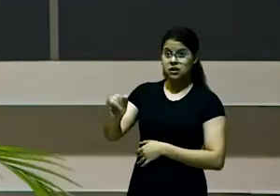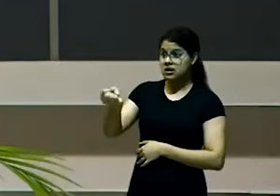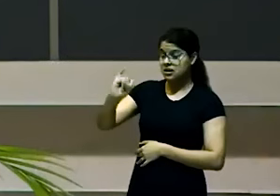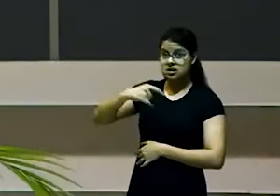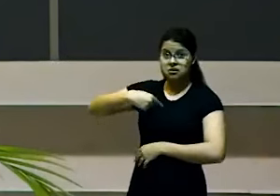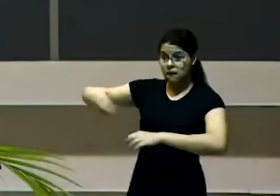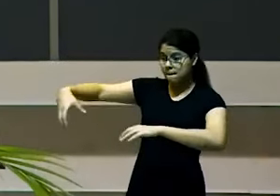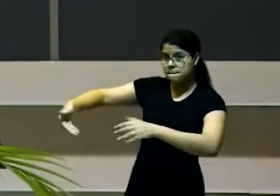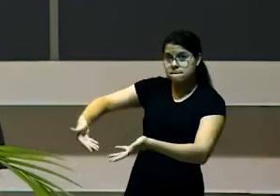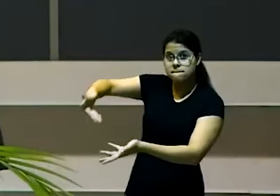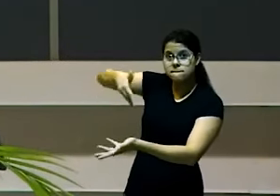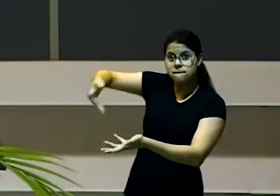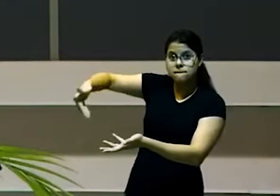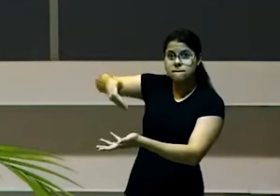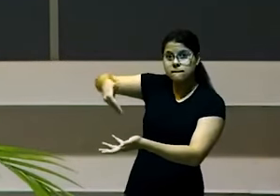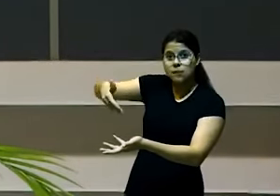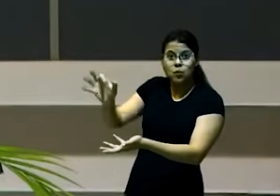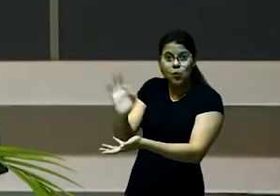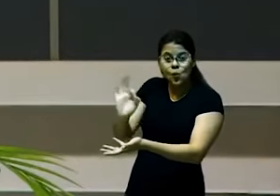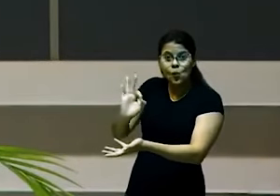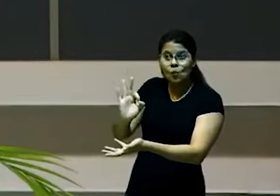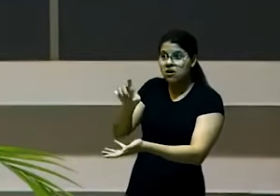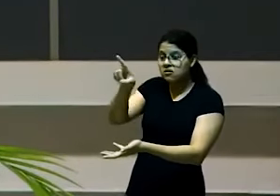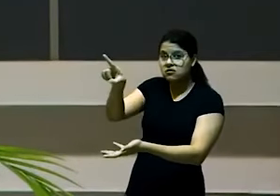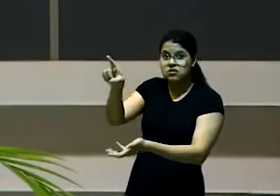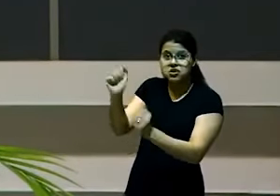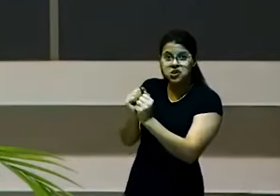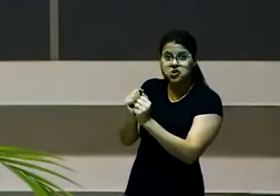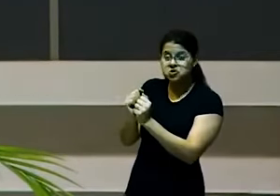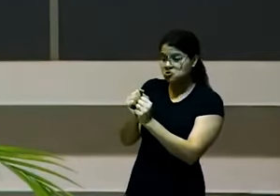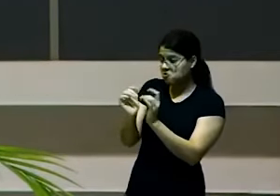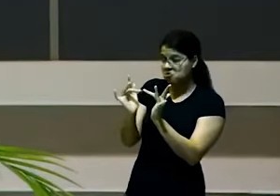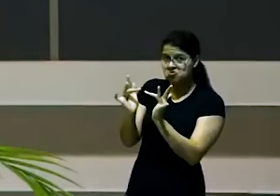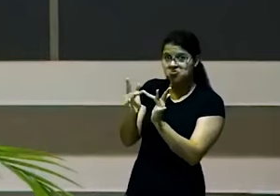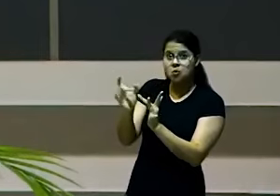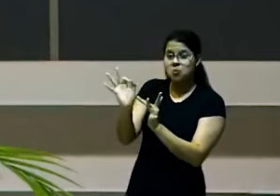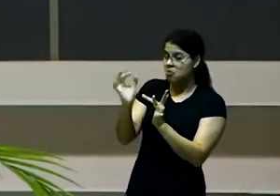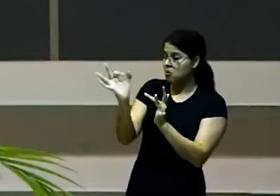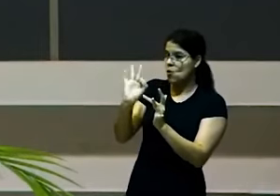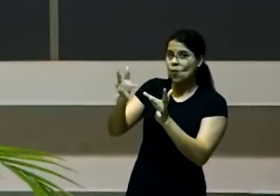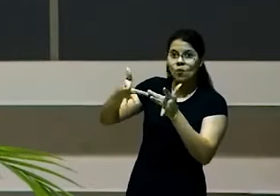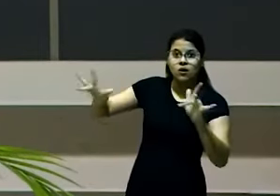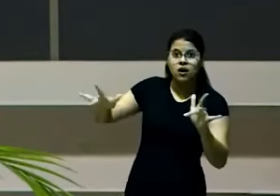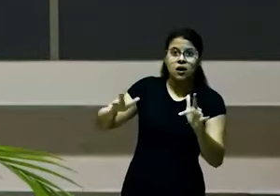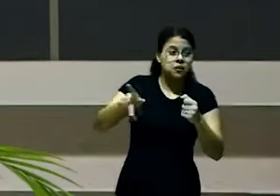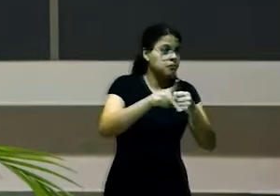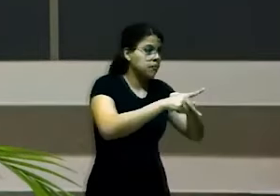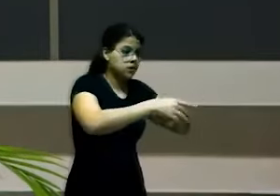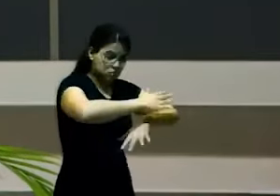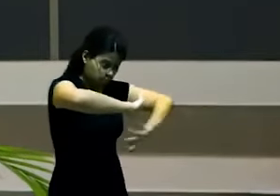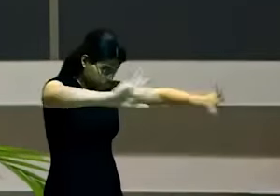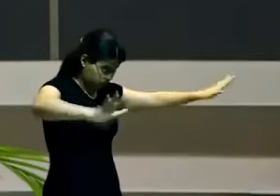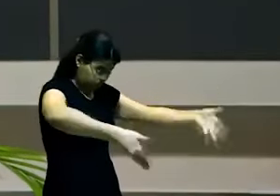pés você não tem parte comigo e aí Pedro bocudo diz assim Então lava o pé Lava a mão lava a